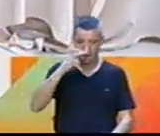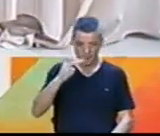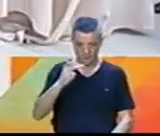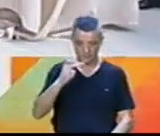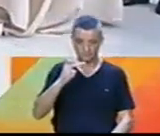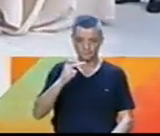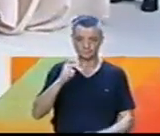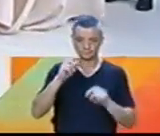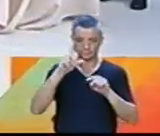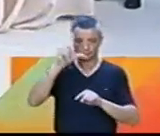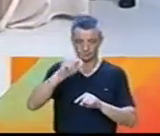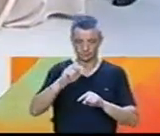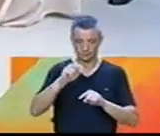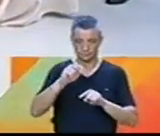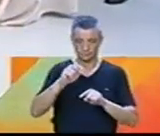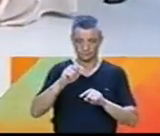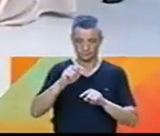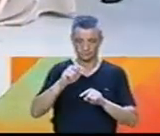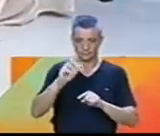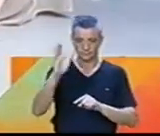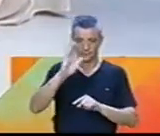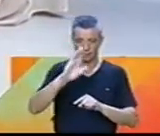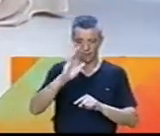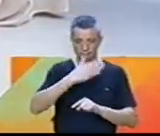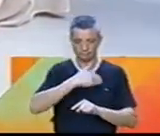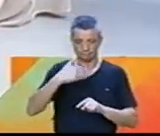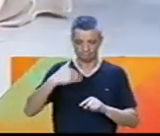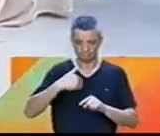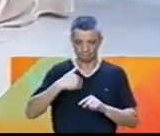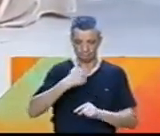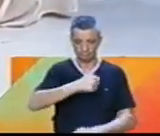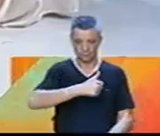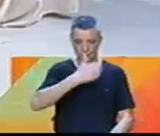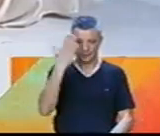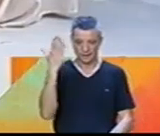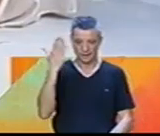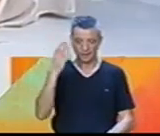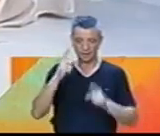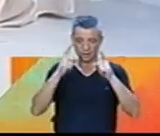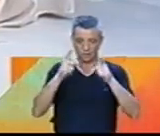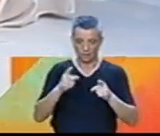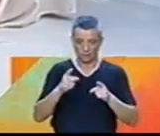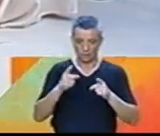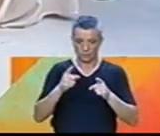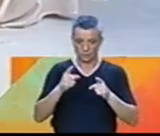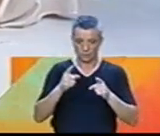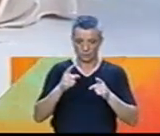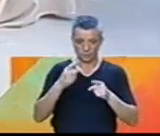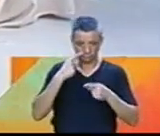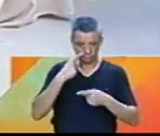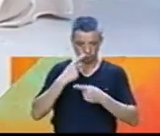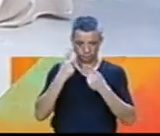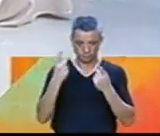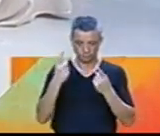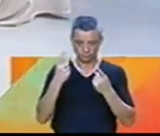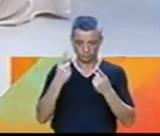Presidente. Jorge Fidal. Olá, meu caro, como está? Bom dia, bom dia. Vamos começar talvez... Vamos pelo gajo. Se ainda tiver fogo,